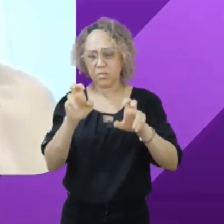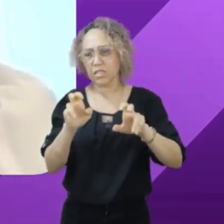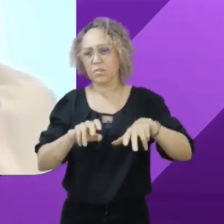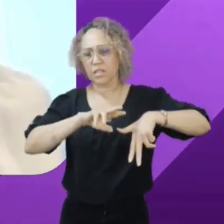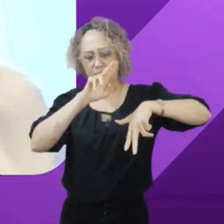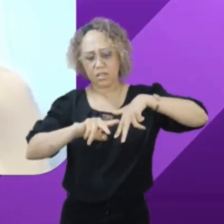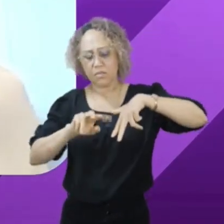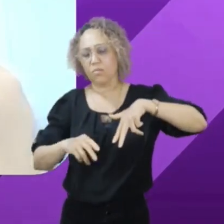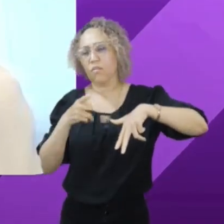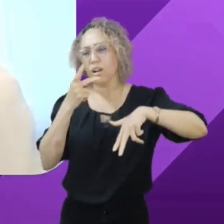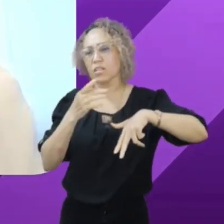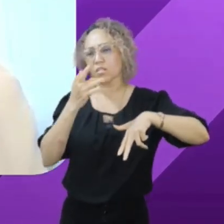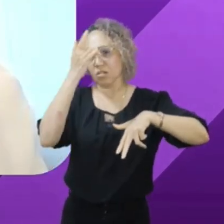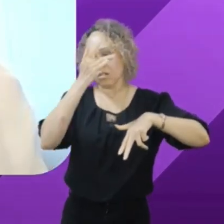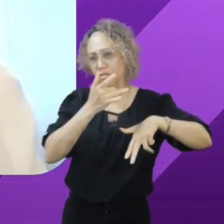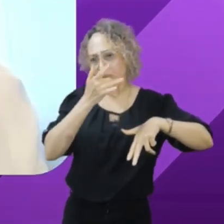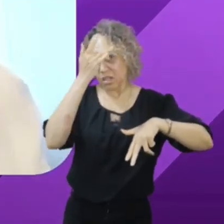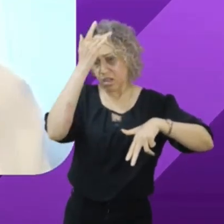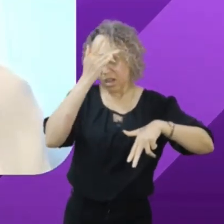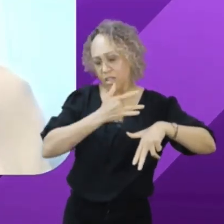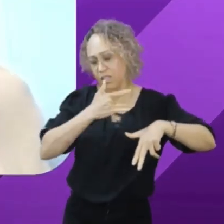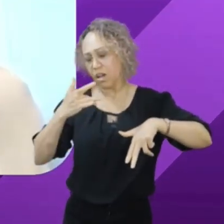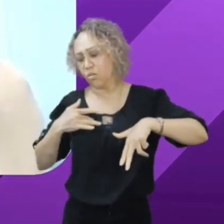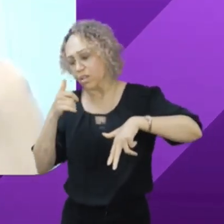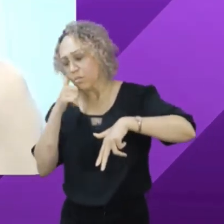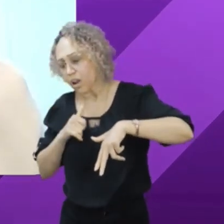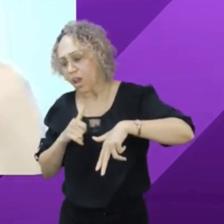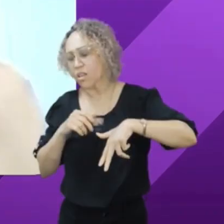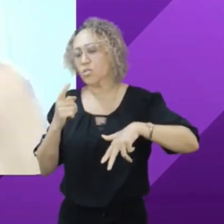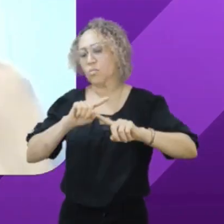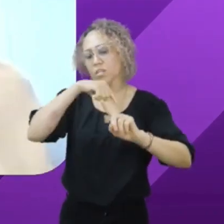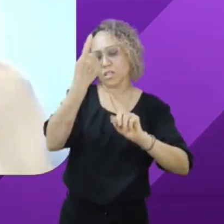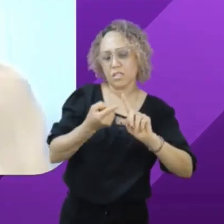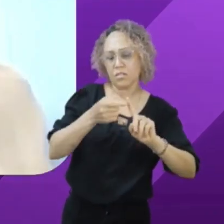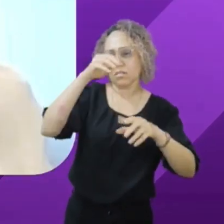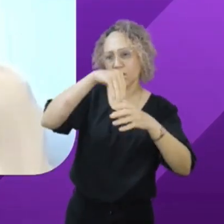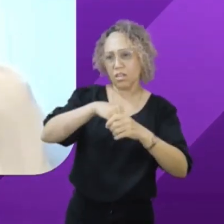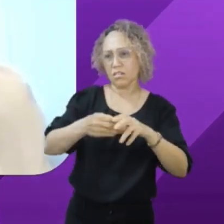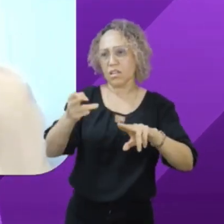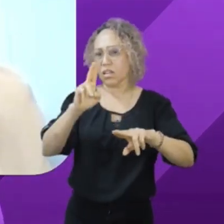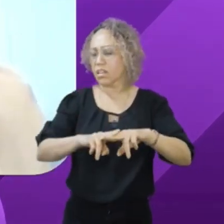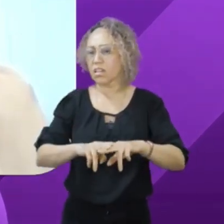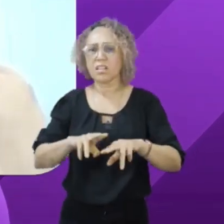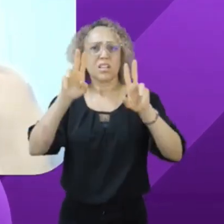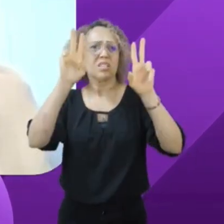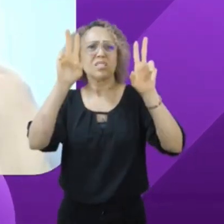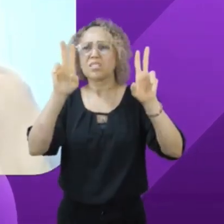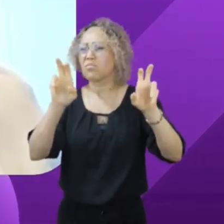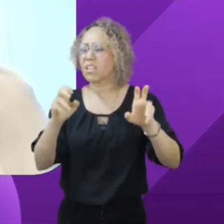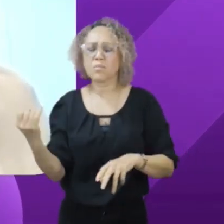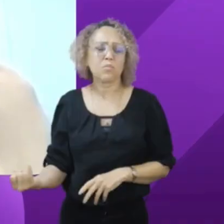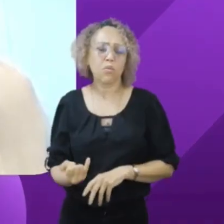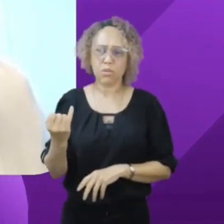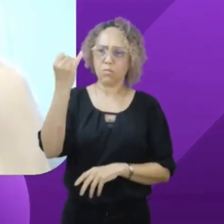sobre a saúde da mulher, sobre a questão da gestação dentro do sistema prisional, que também são temas muito caros, temas importantíssimos que a